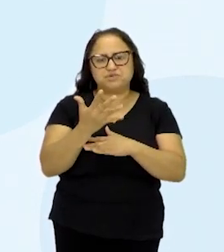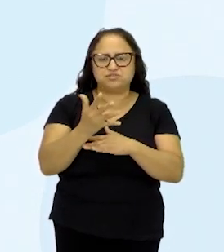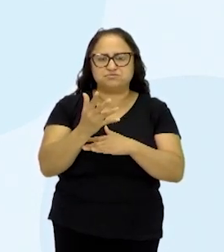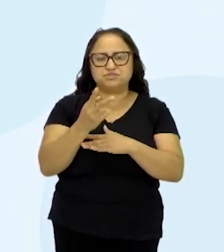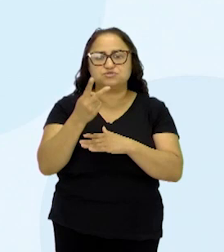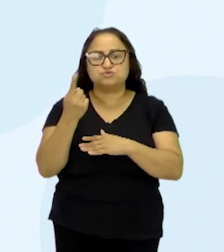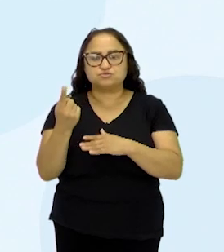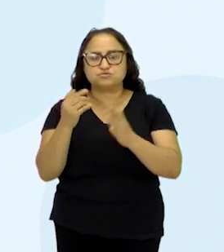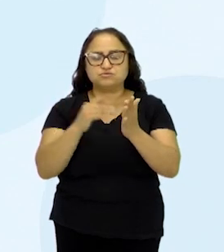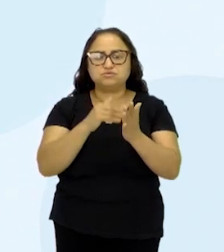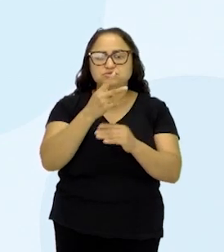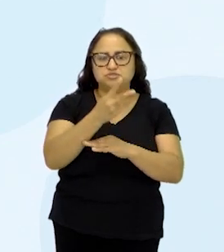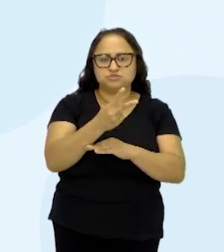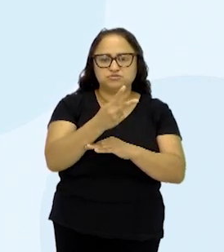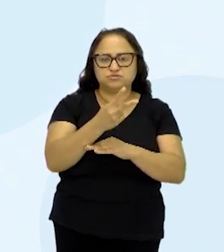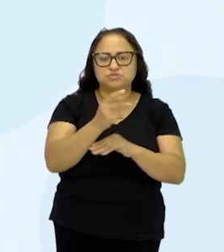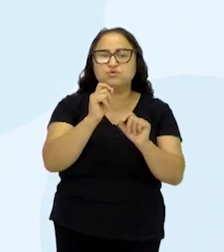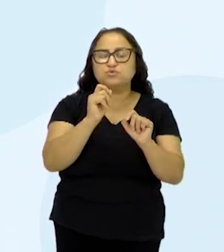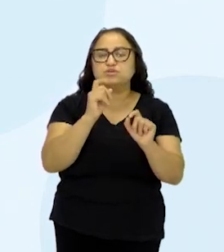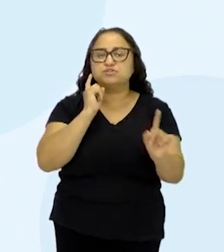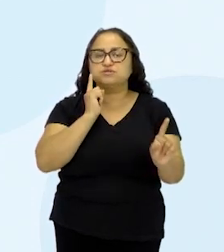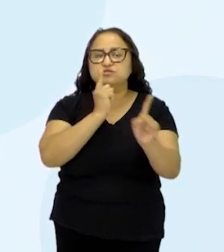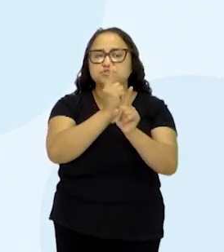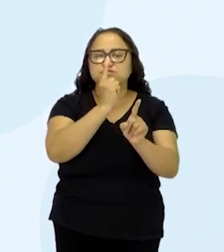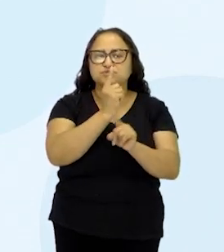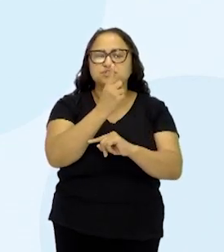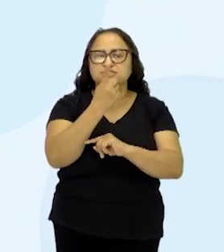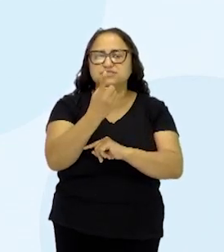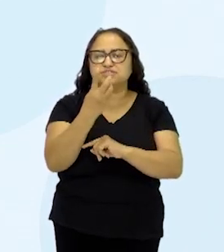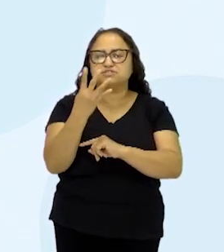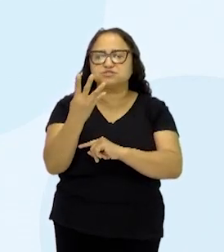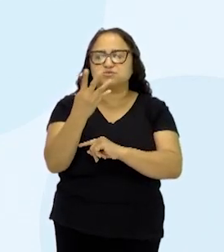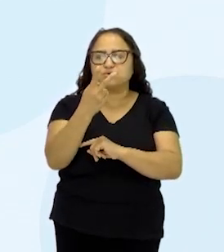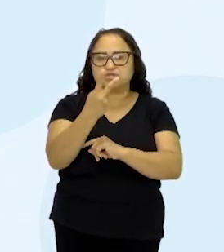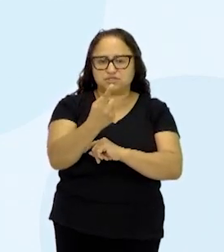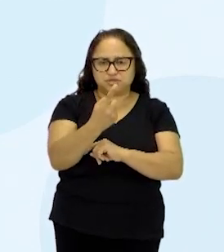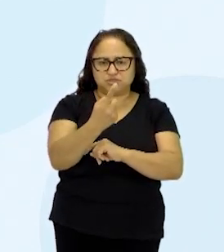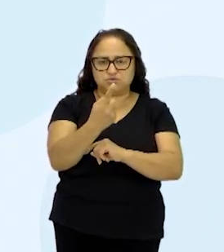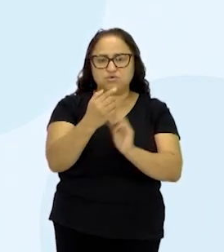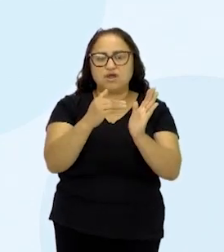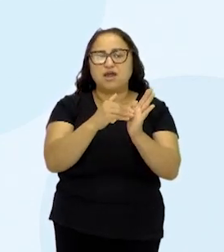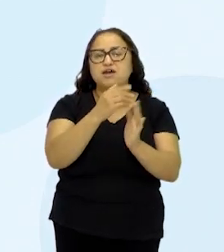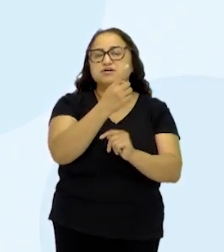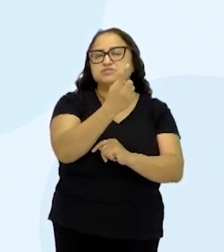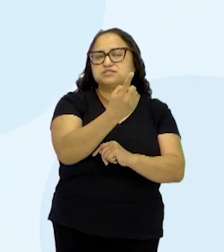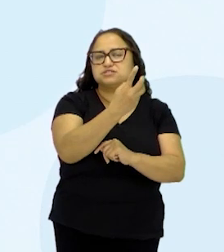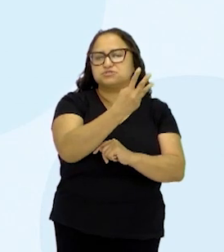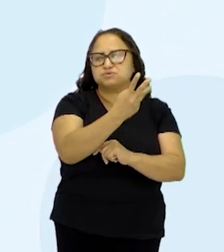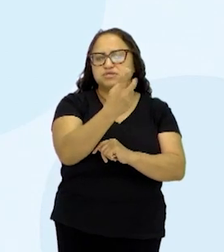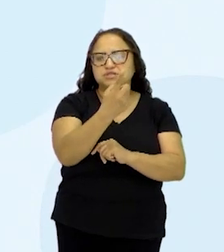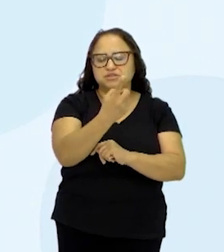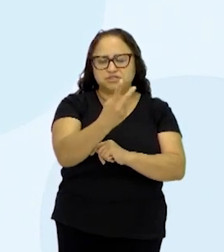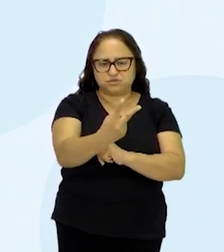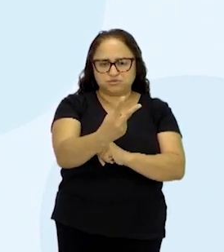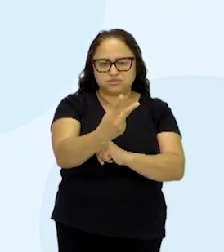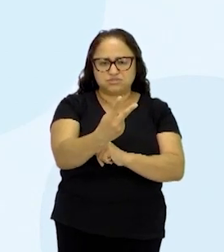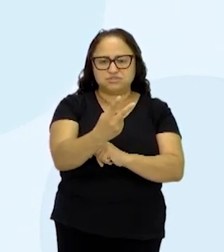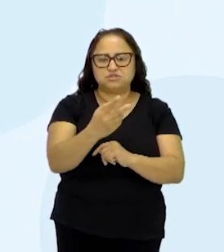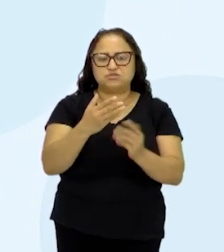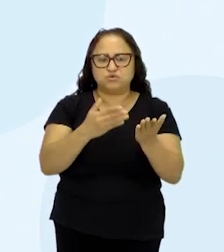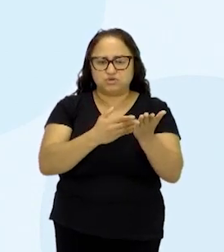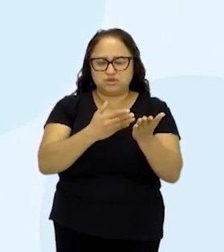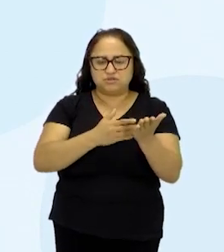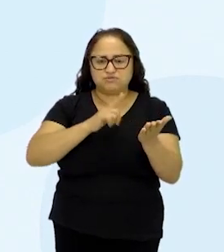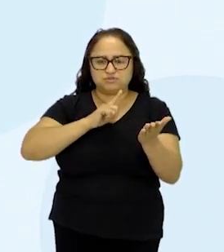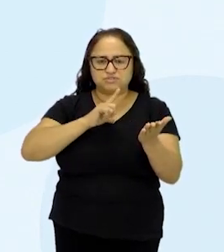2 livros, porque a posição que a gente quer encontrar é de 141 e 142. E como a de 1 a 2 livros está dentro,